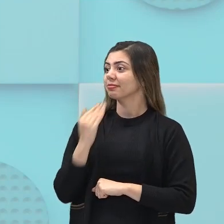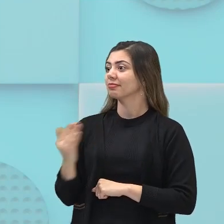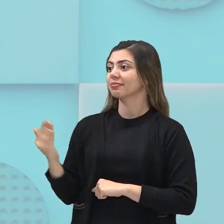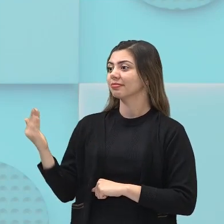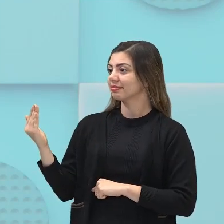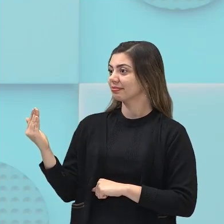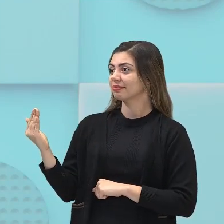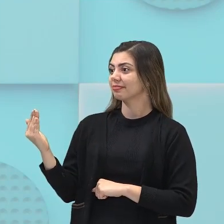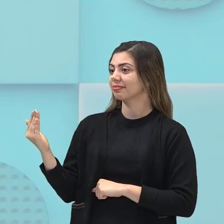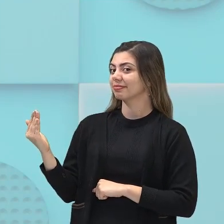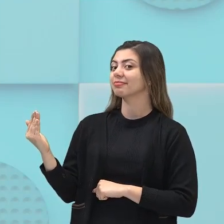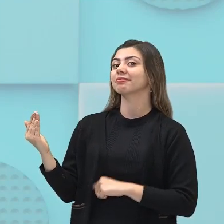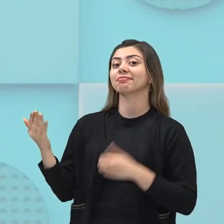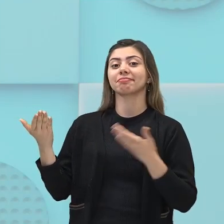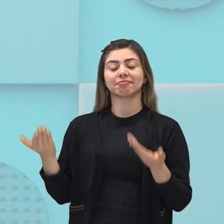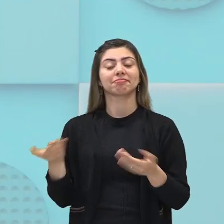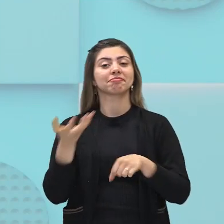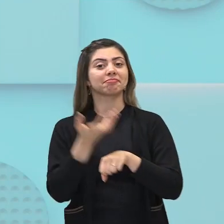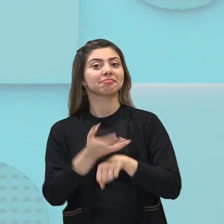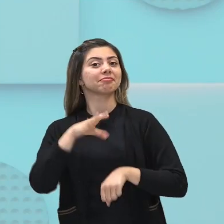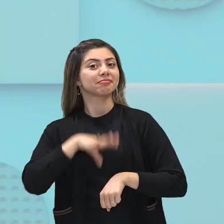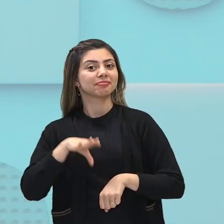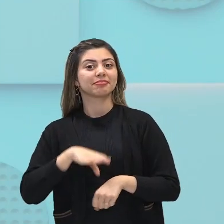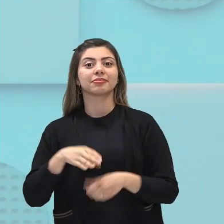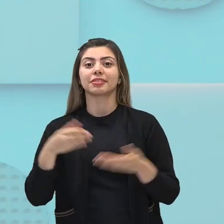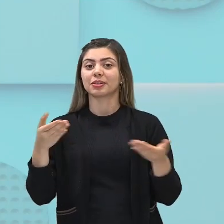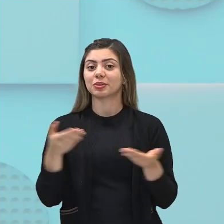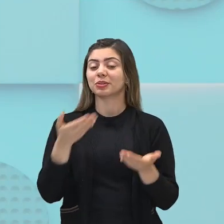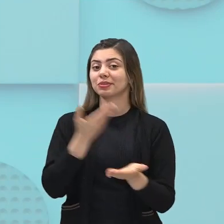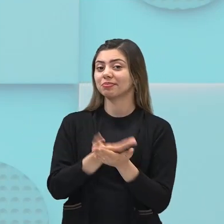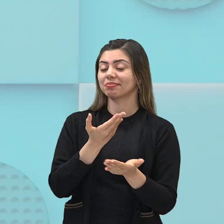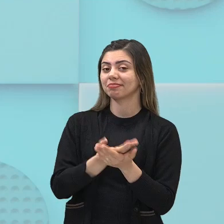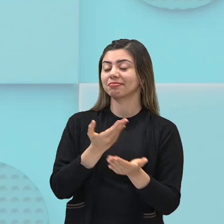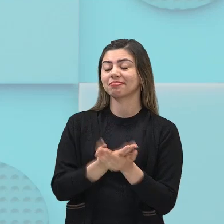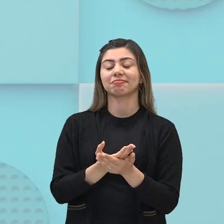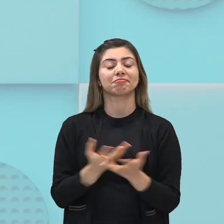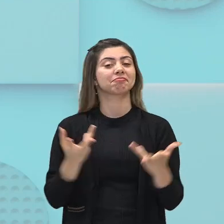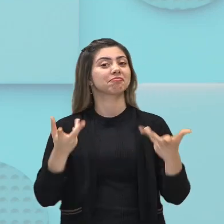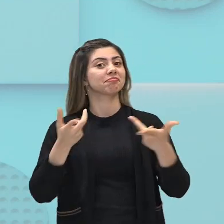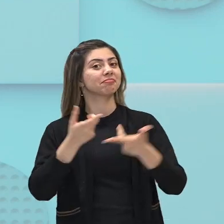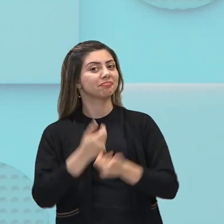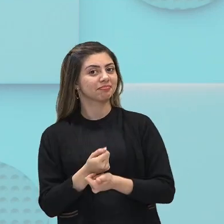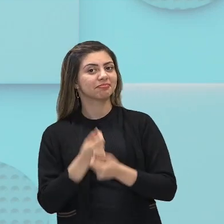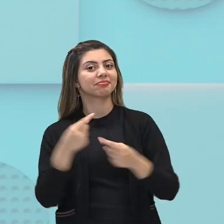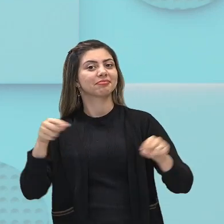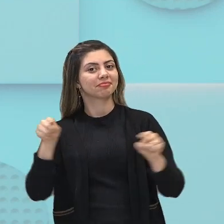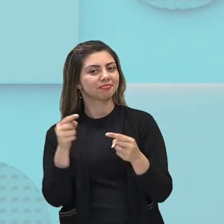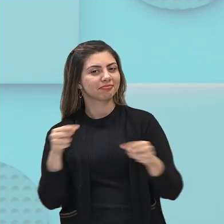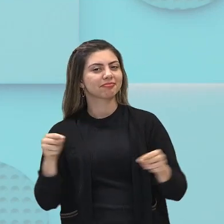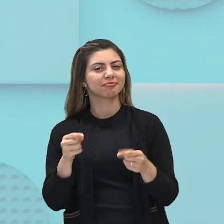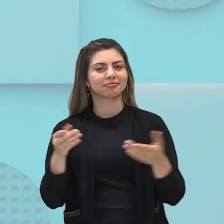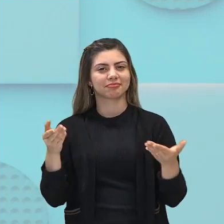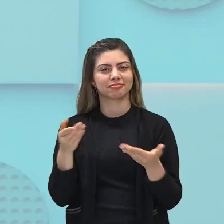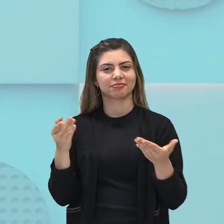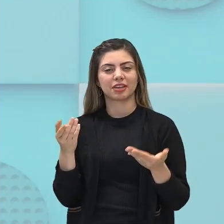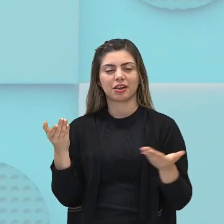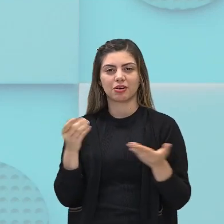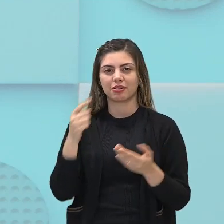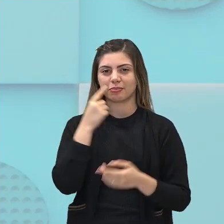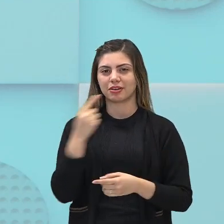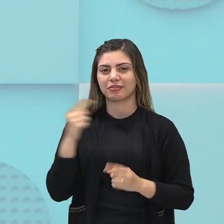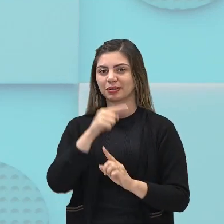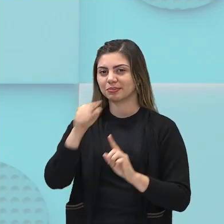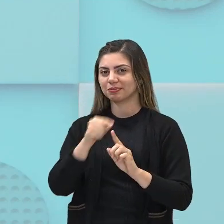componente de Língua Portuguesa, e hoje a gente tem uma aula bastante musical, como a gente vai ver aí no nosso objeto